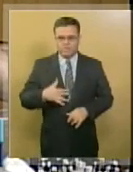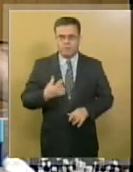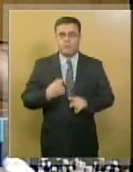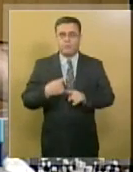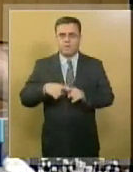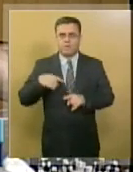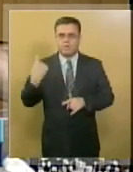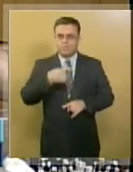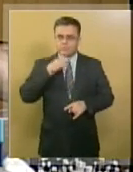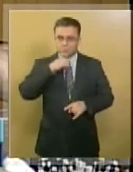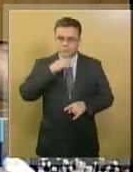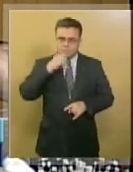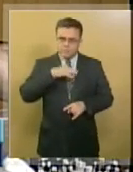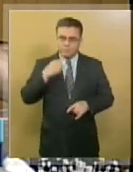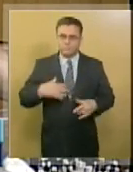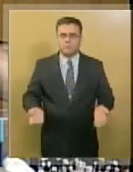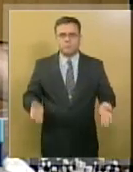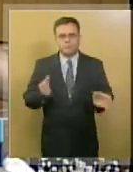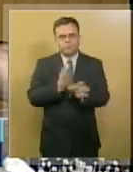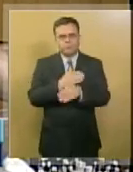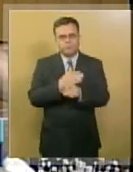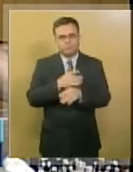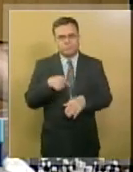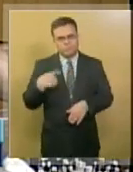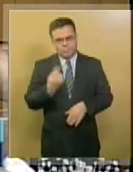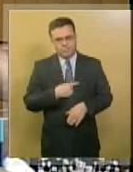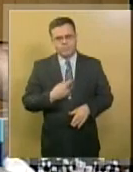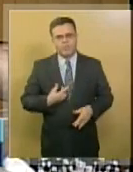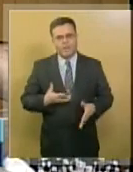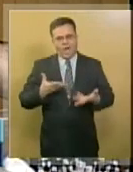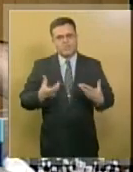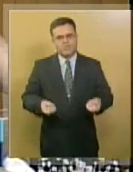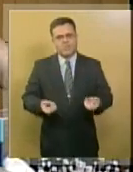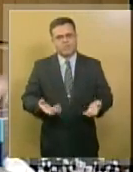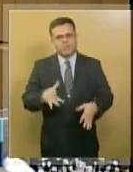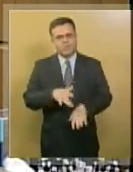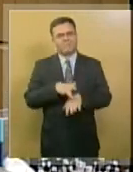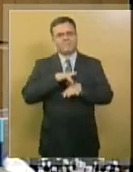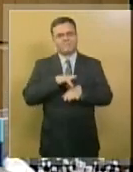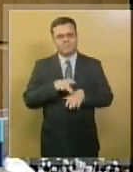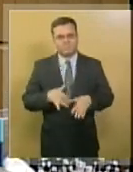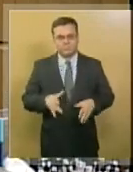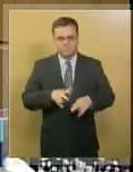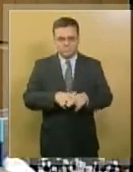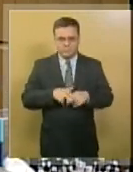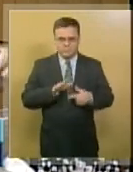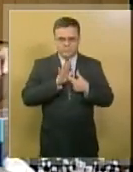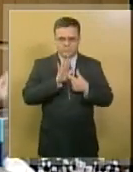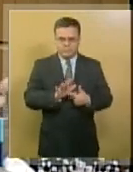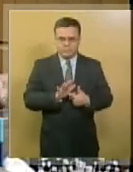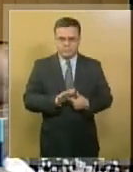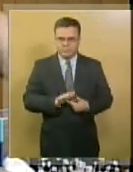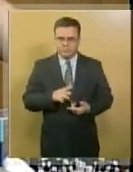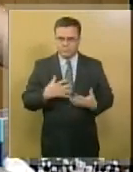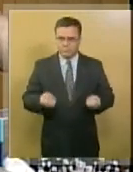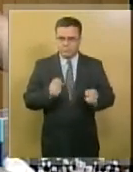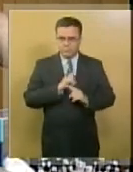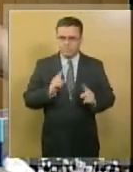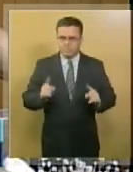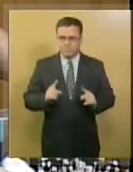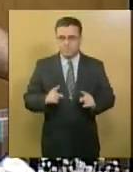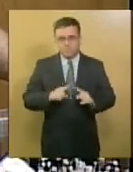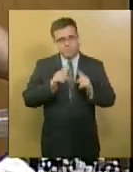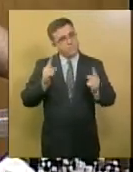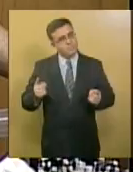pela nossa negligência, pela nossa conivência. Bem, senhores, eu vou mostrar fatos que não são muito agradáveis de ver, mas são